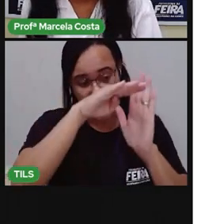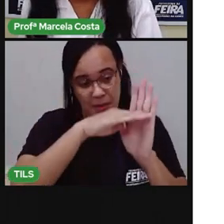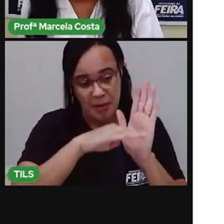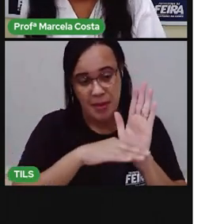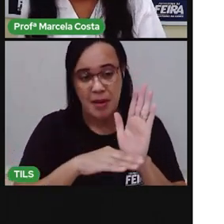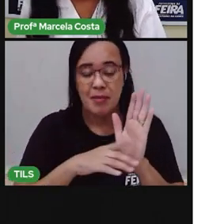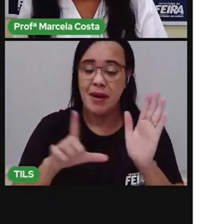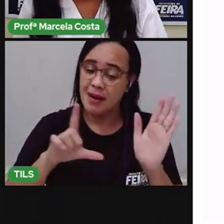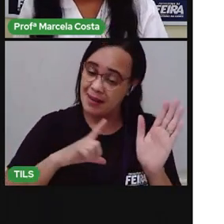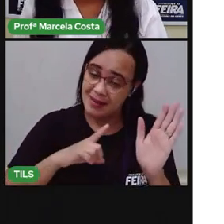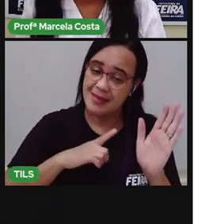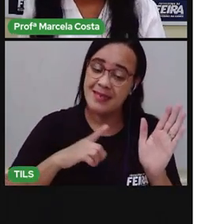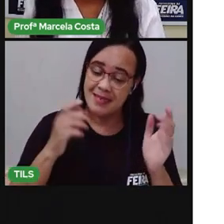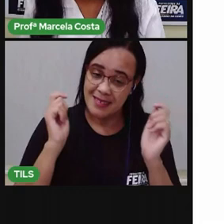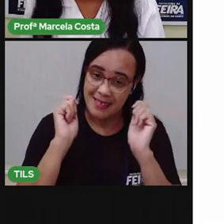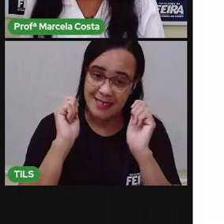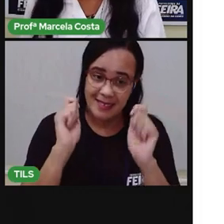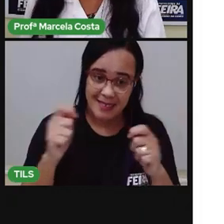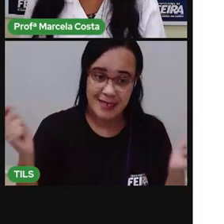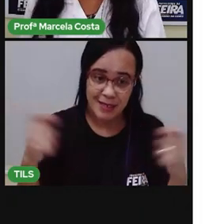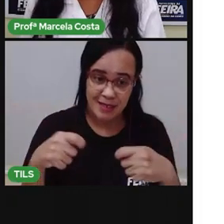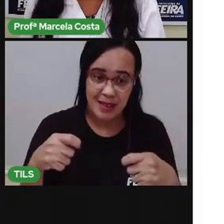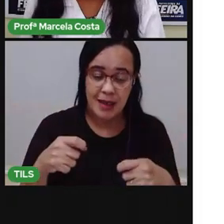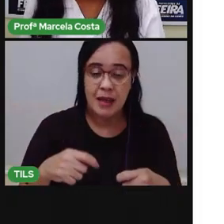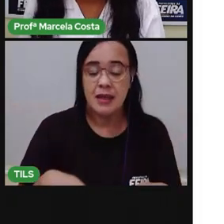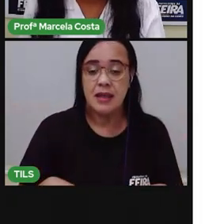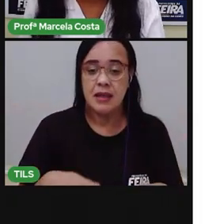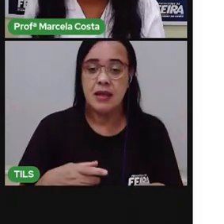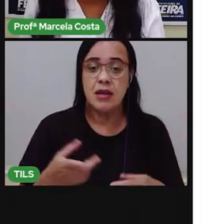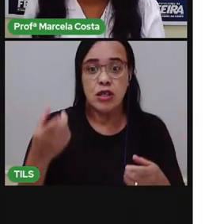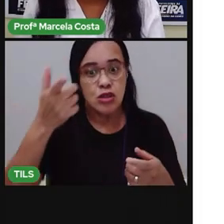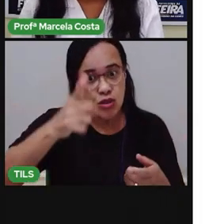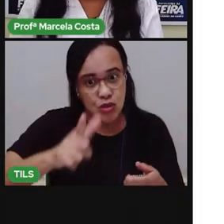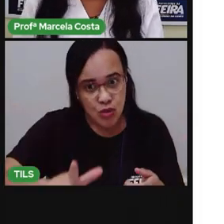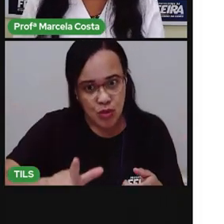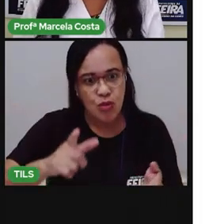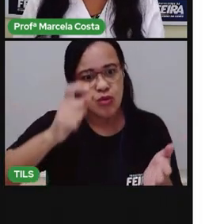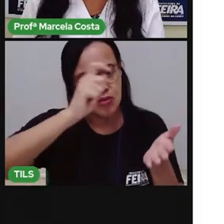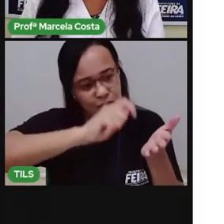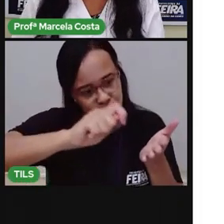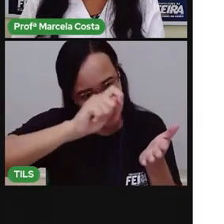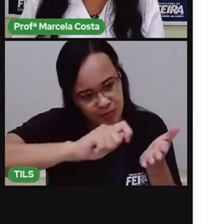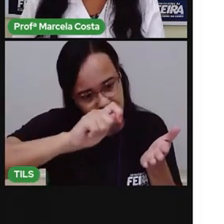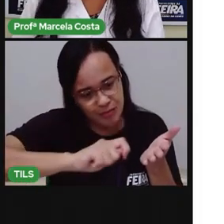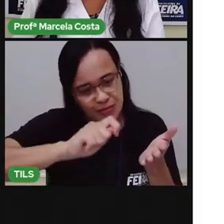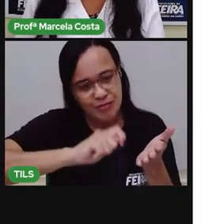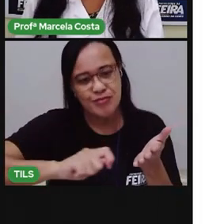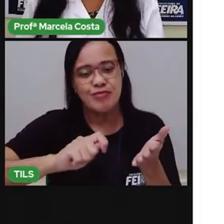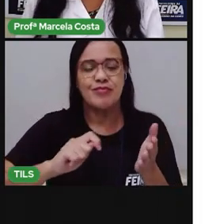produtos. A gente vai retomar essa produção escrita nesse momento,